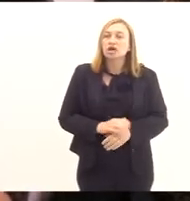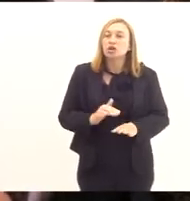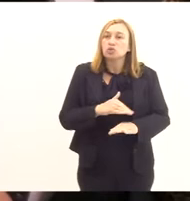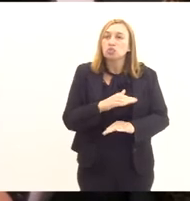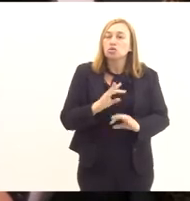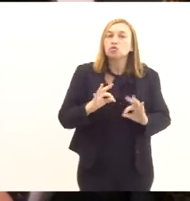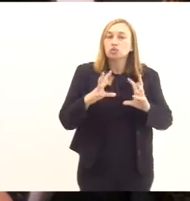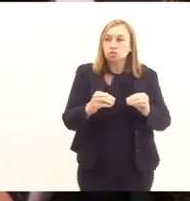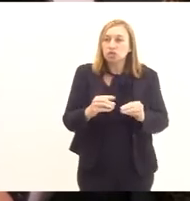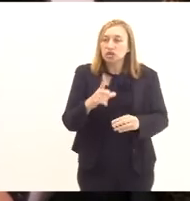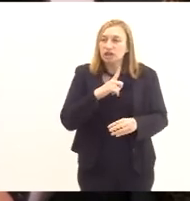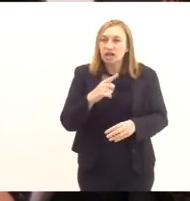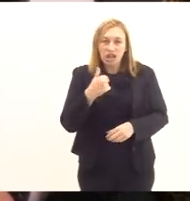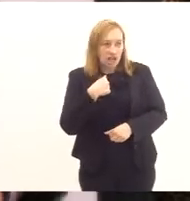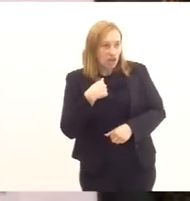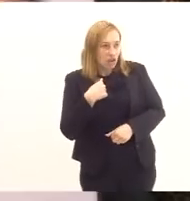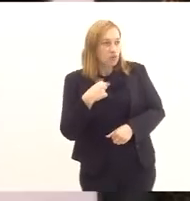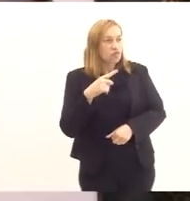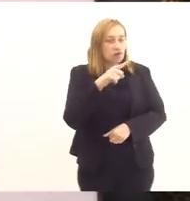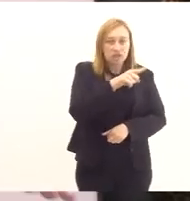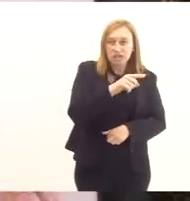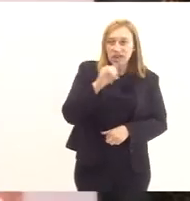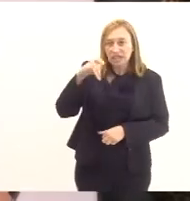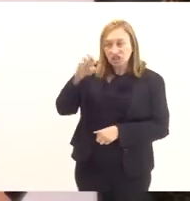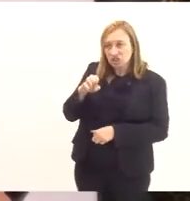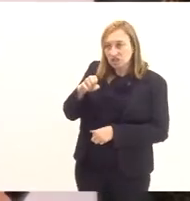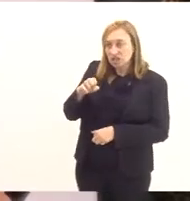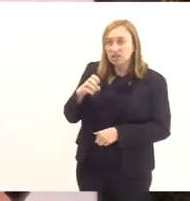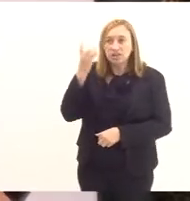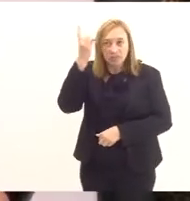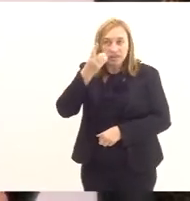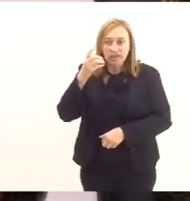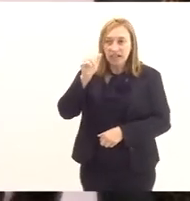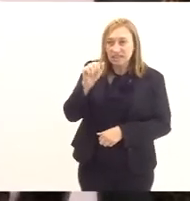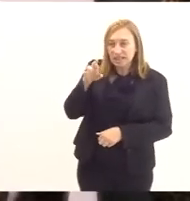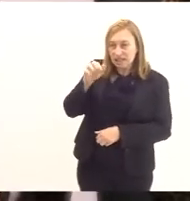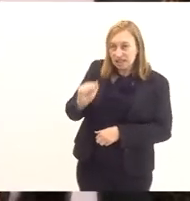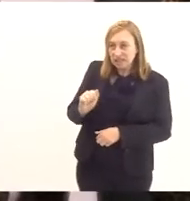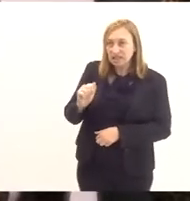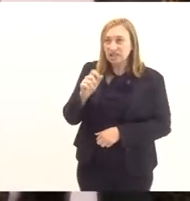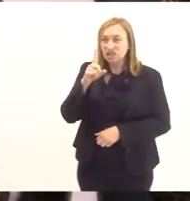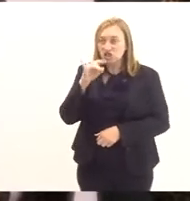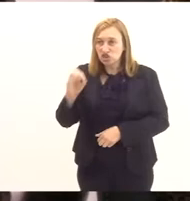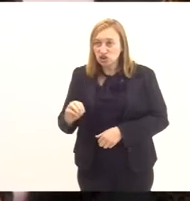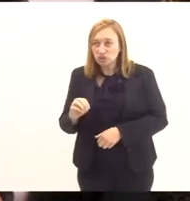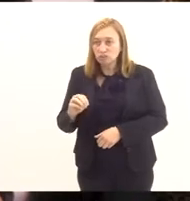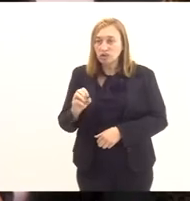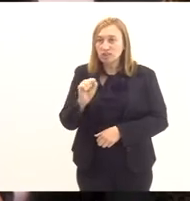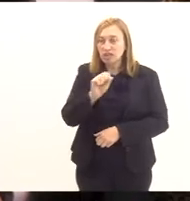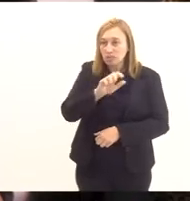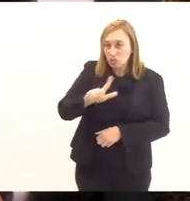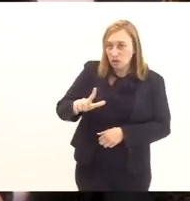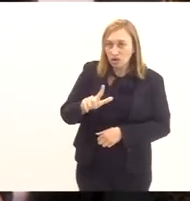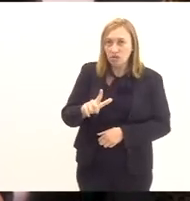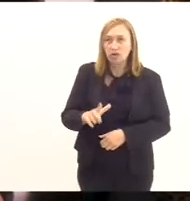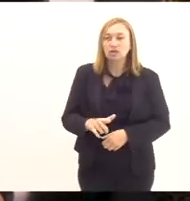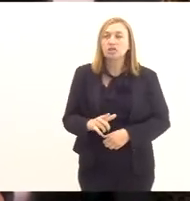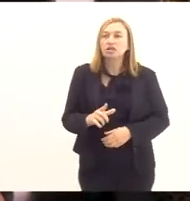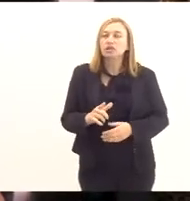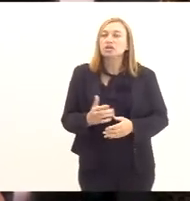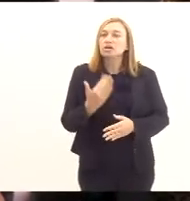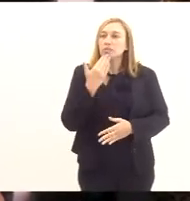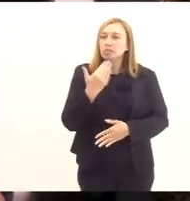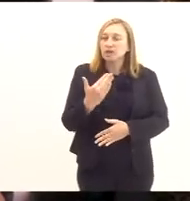que nós temos o Gil você a Xandre Deputado Adriana Dino Samuel Malafaia pede vemos